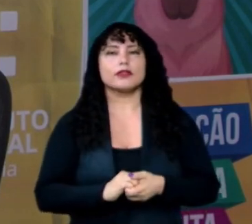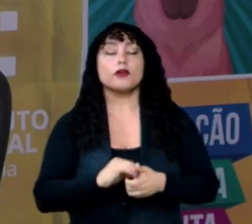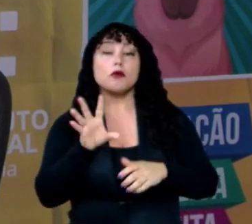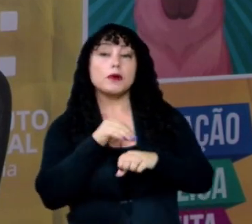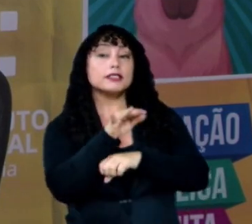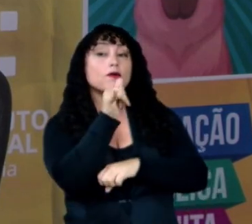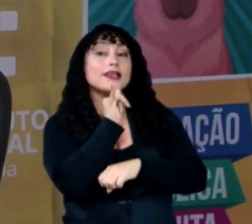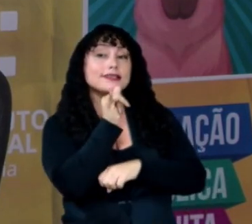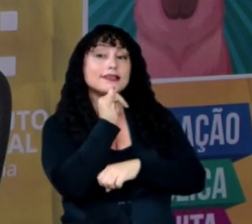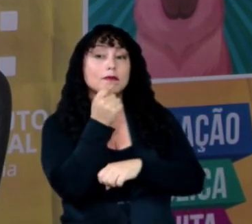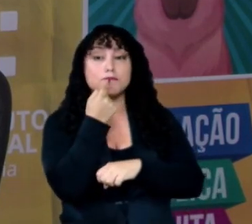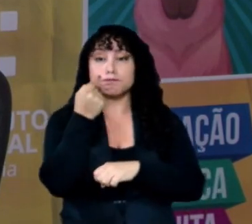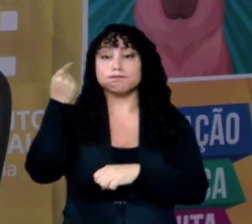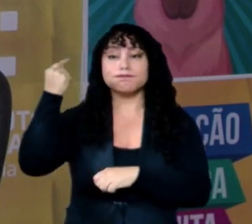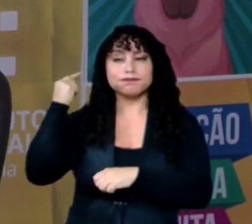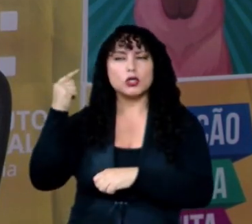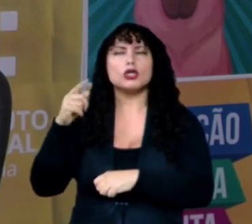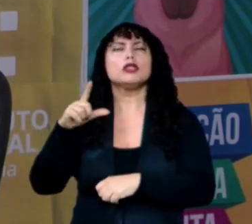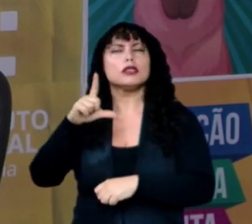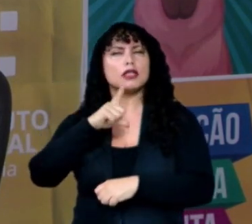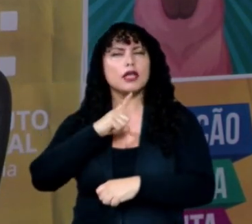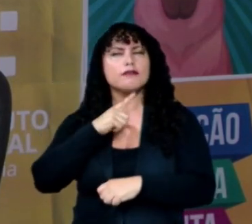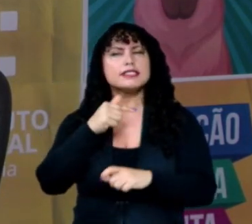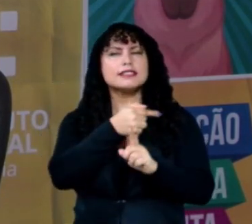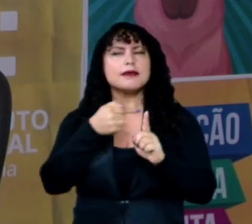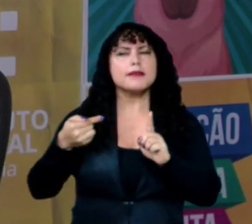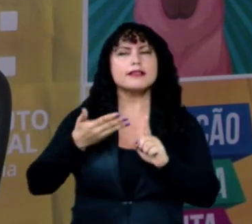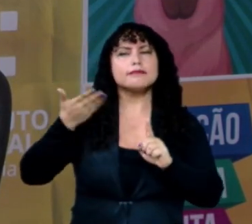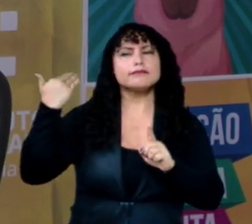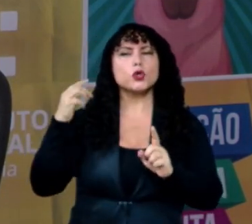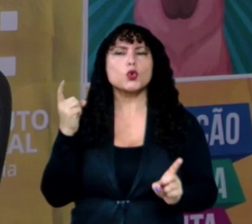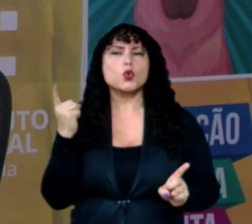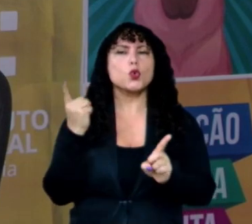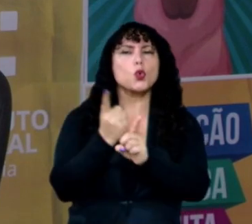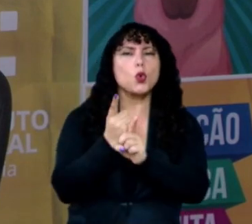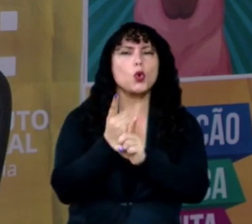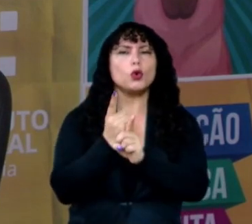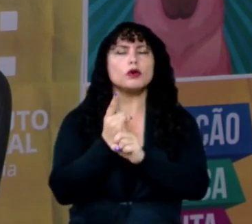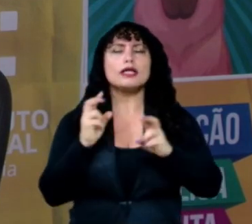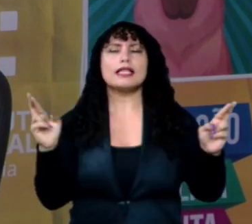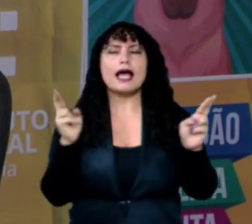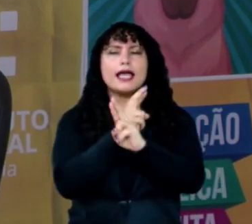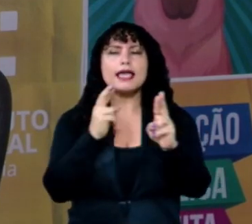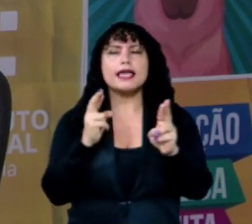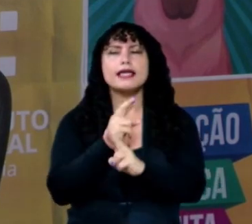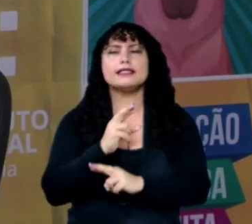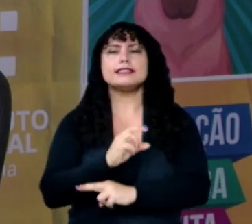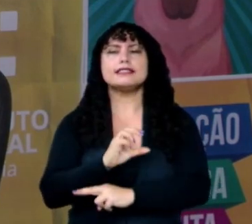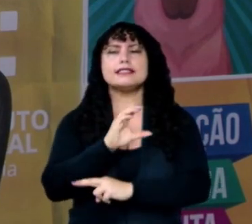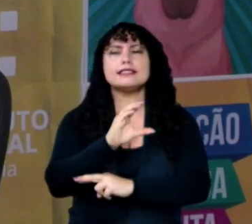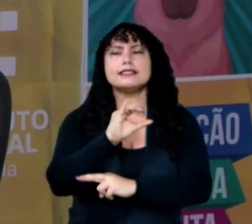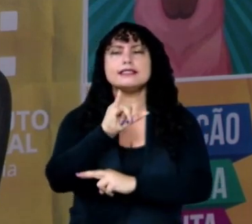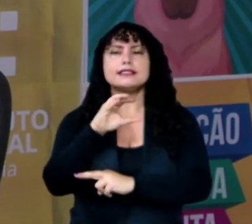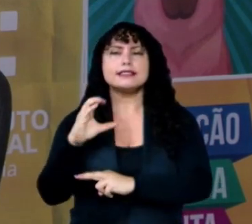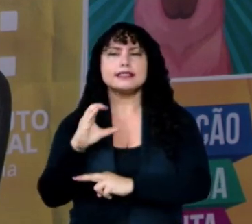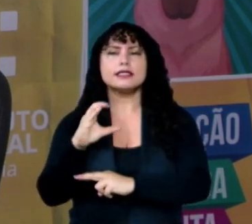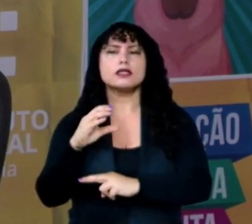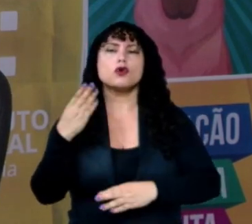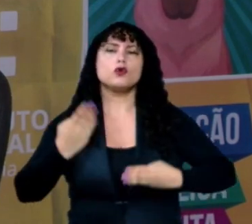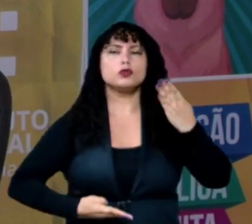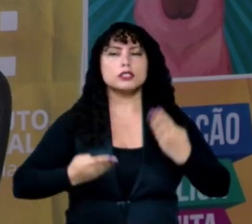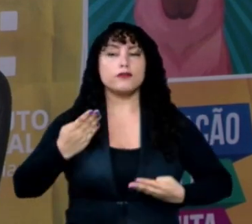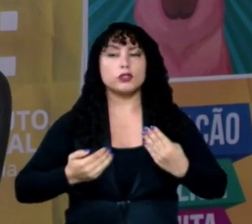dar um exemplo muito recente. A gente teve, semana passada, o encontro da Rede SIC, que é justamente o encontro dos